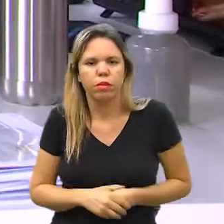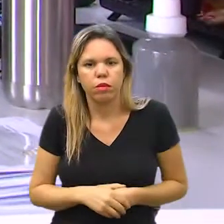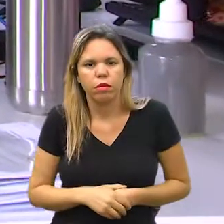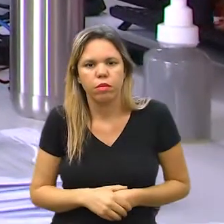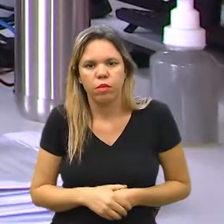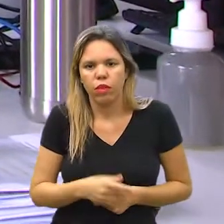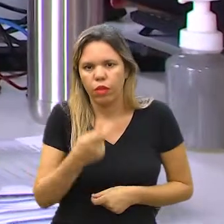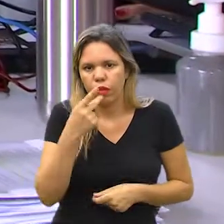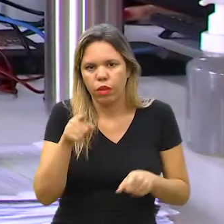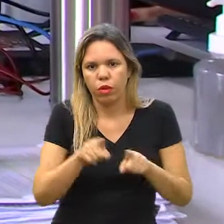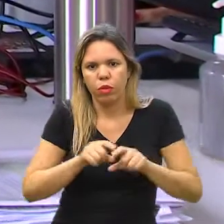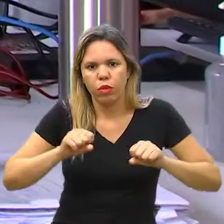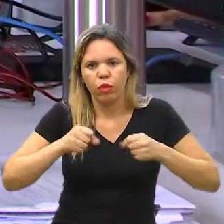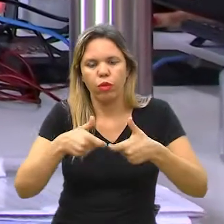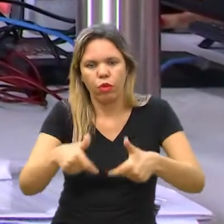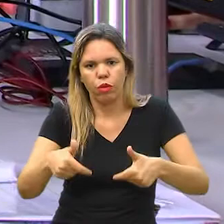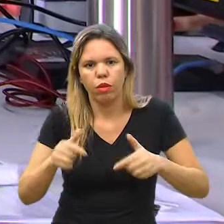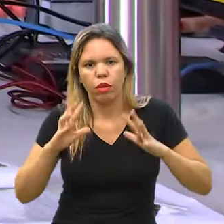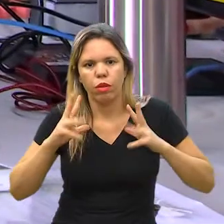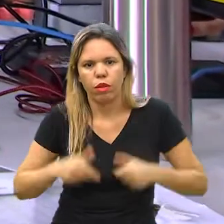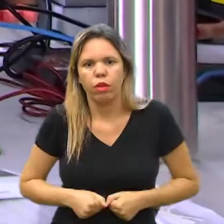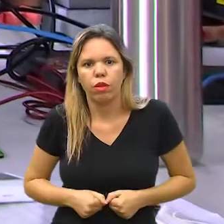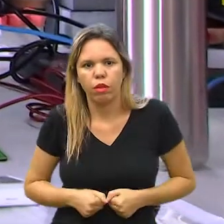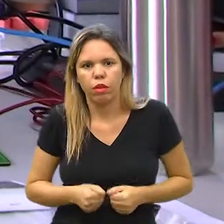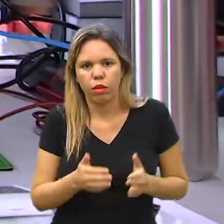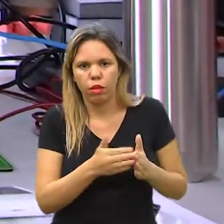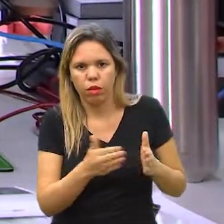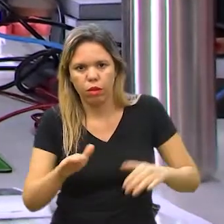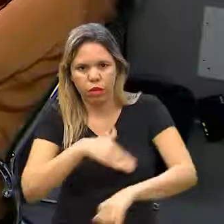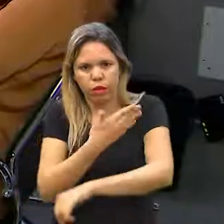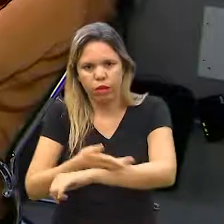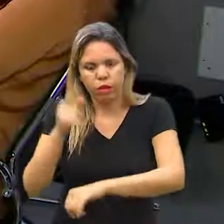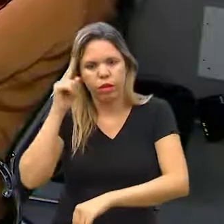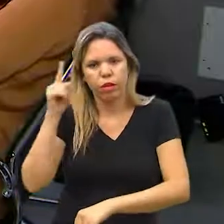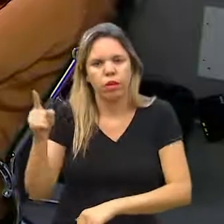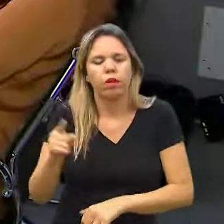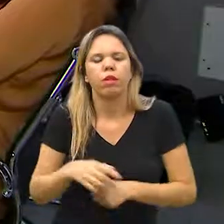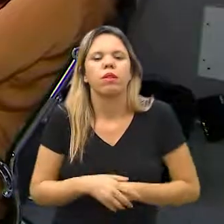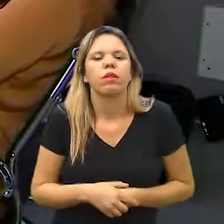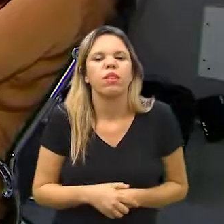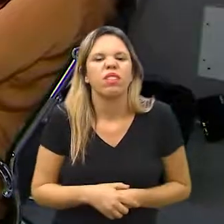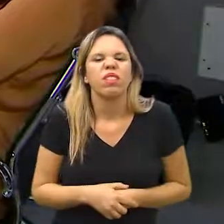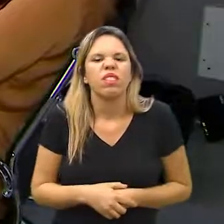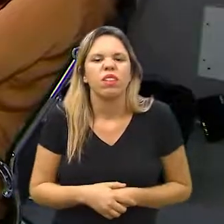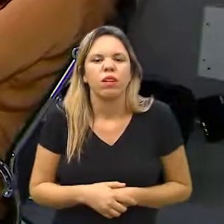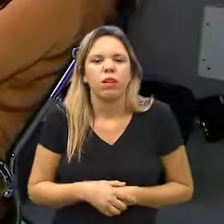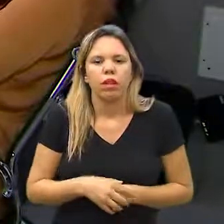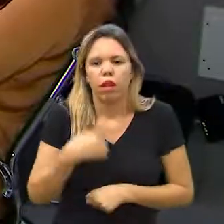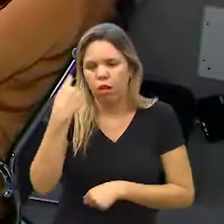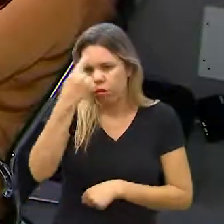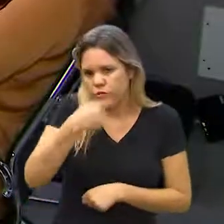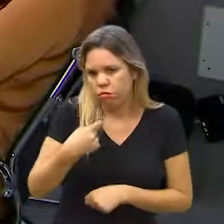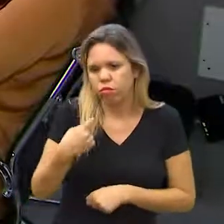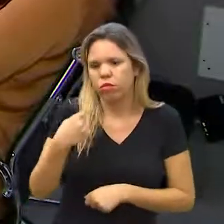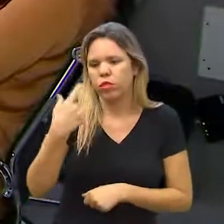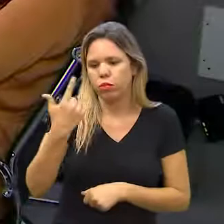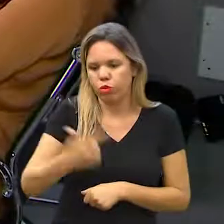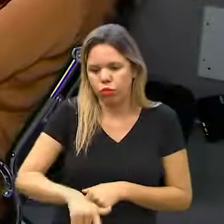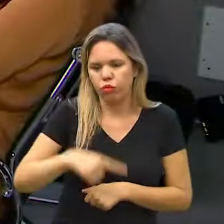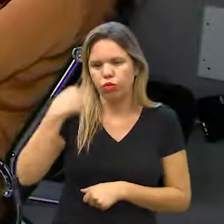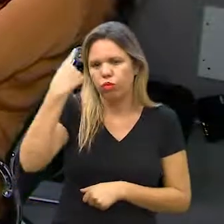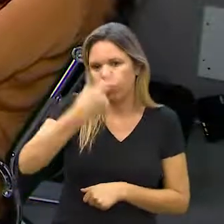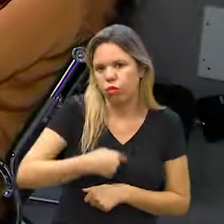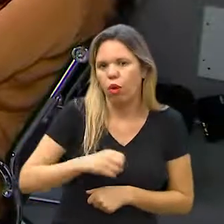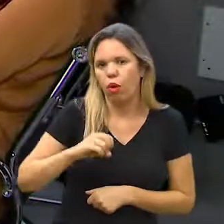ela destacou ainda o reforço desta higienização ao longo do dia de preferência a cada hora ou se